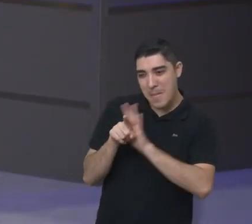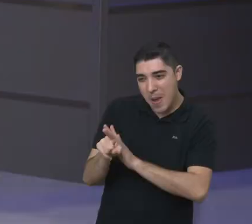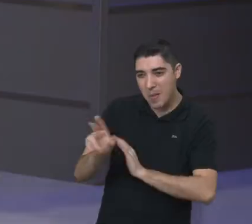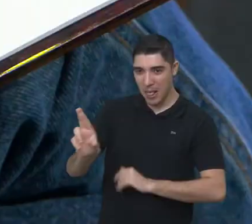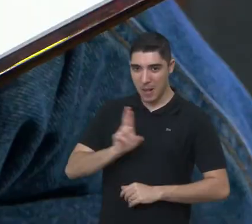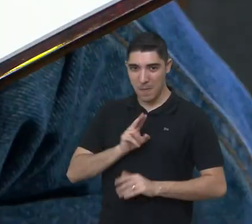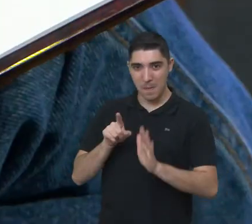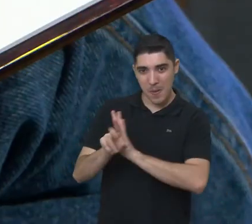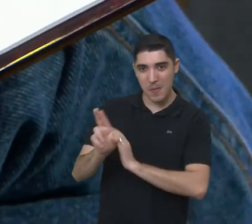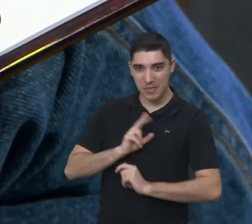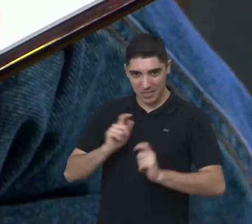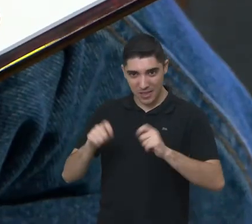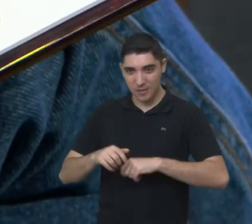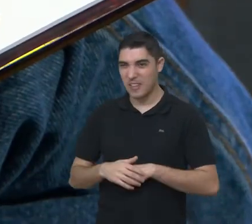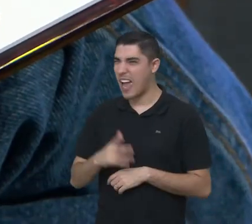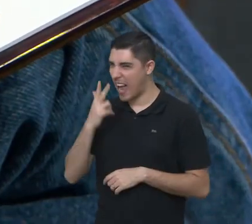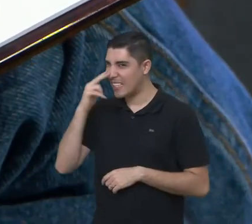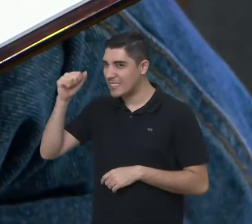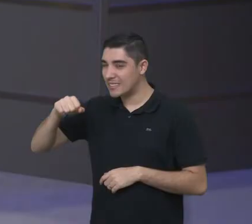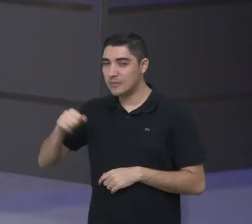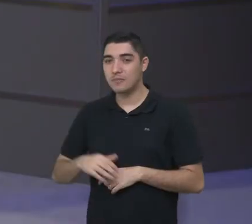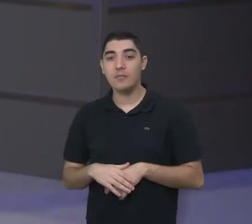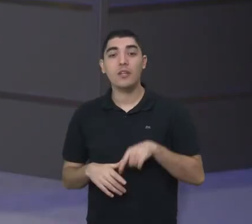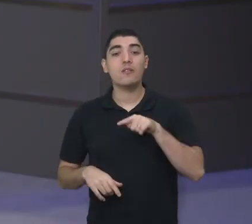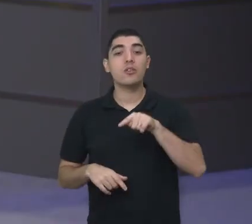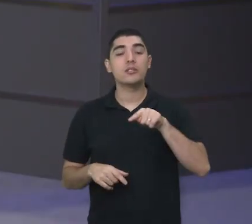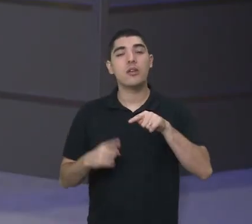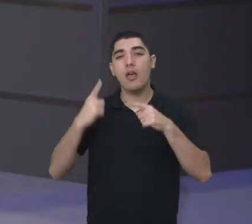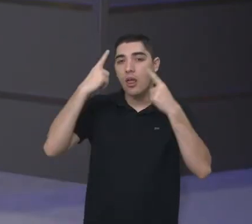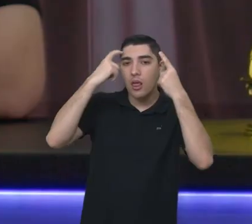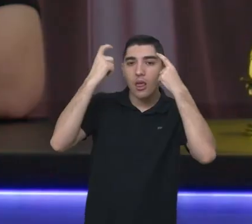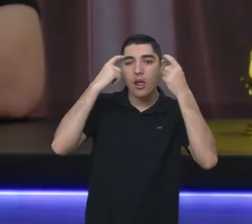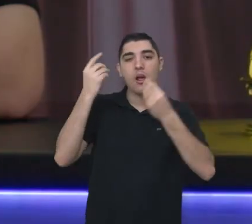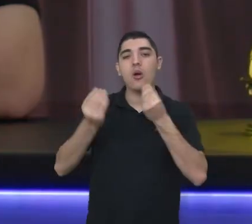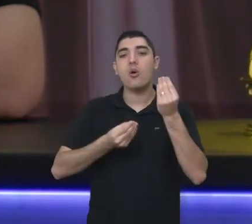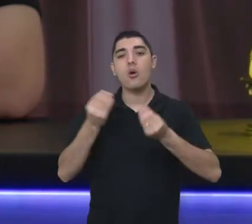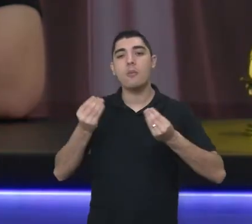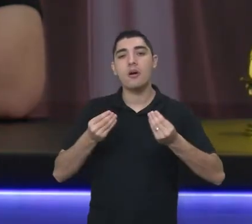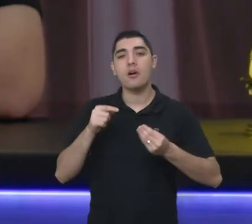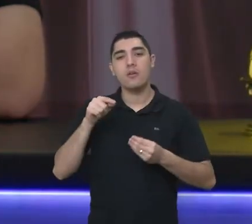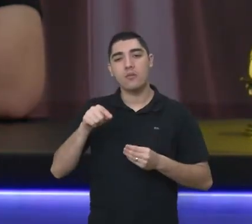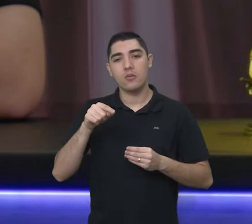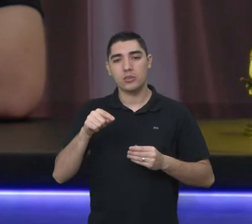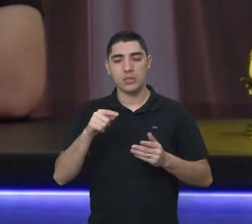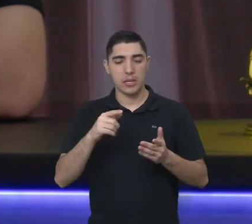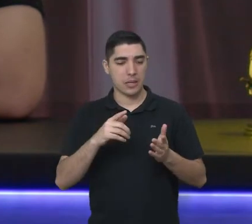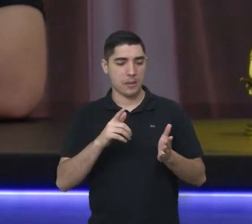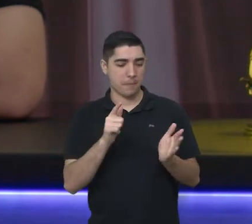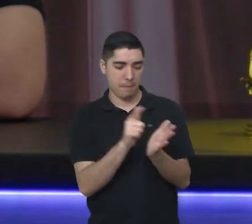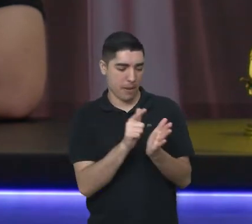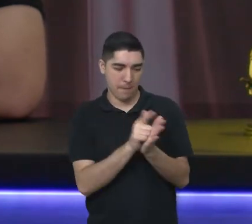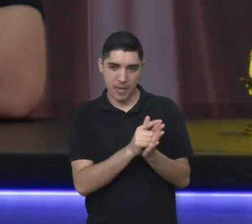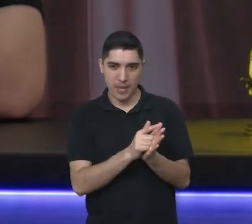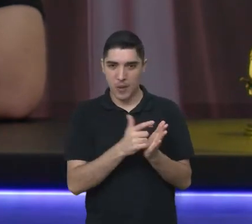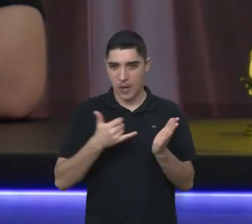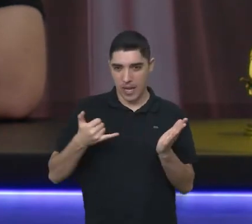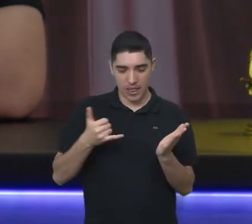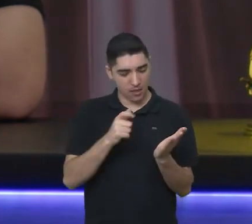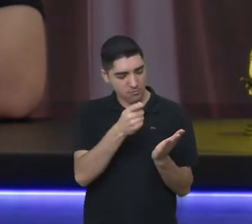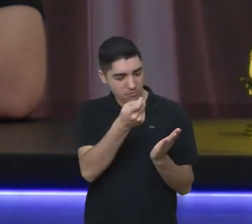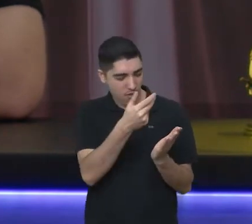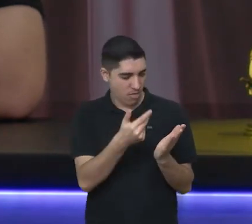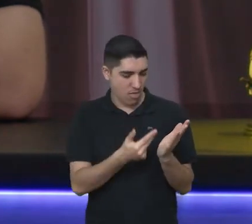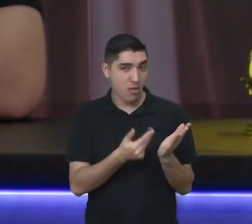Então tá bom. Seu lance de criação, você começa numa tela digital, você começa no modo antigo, papel e caneta? No meu é